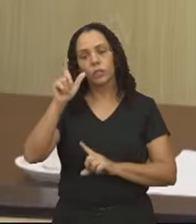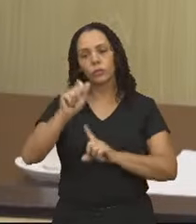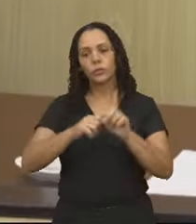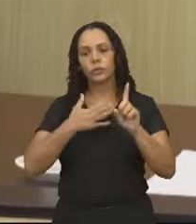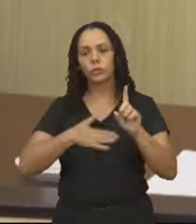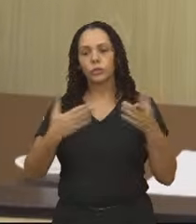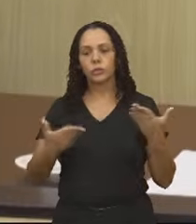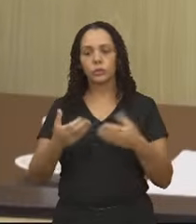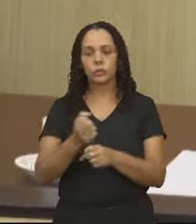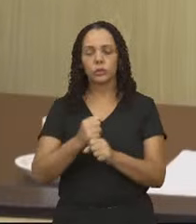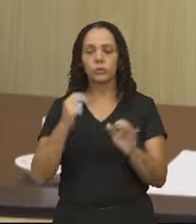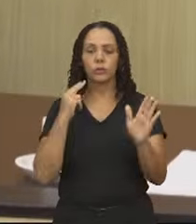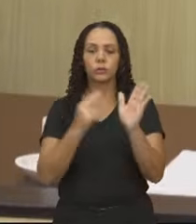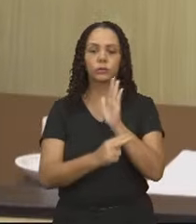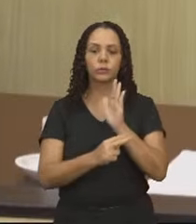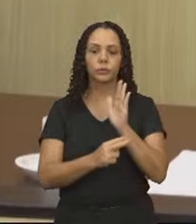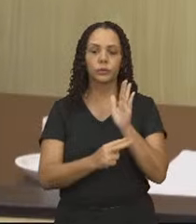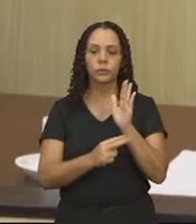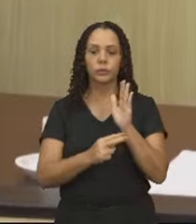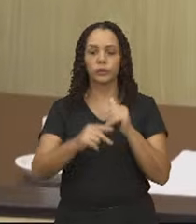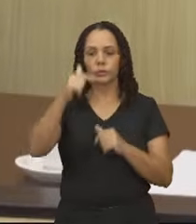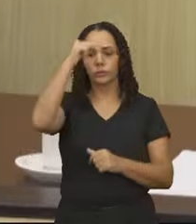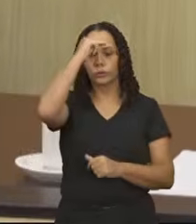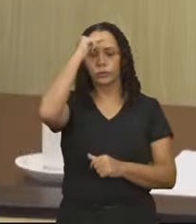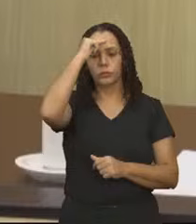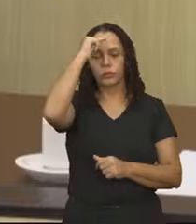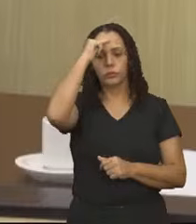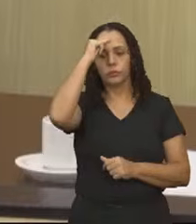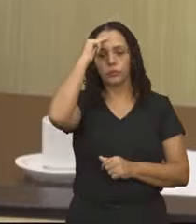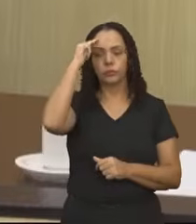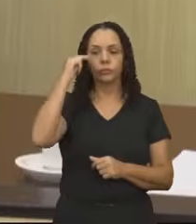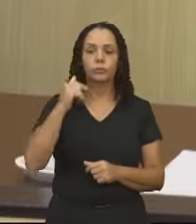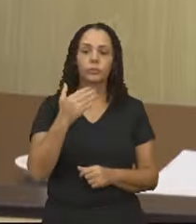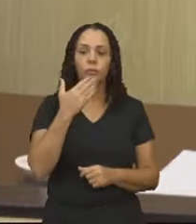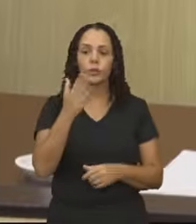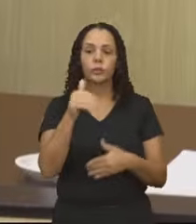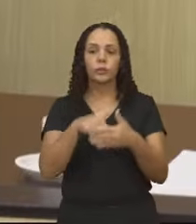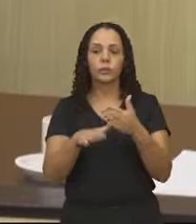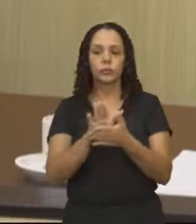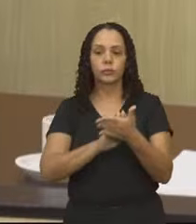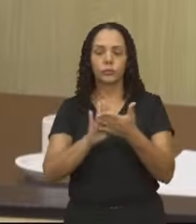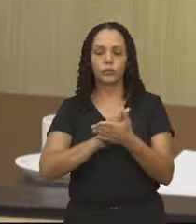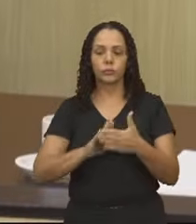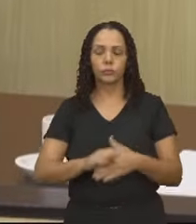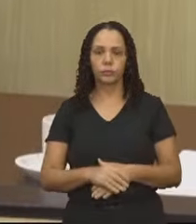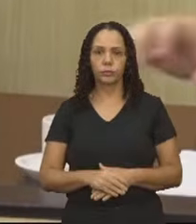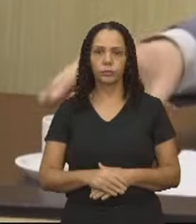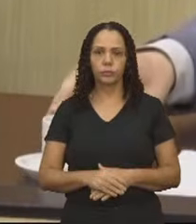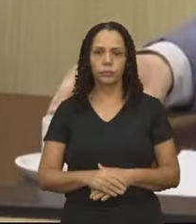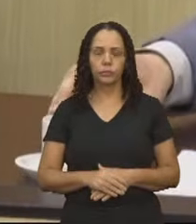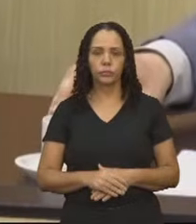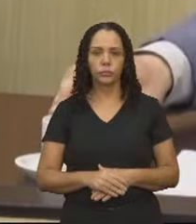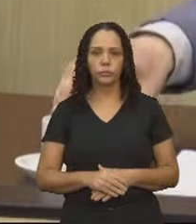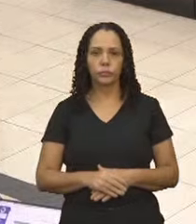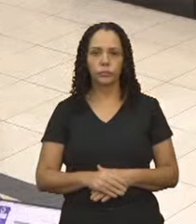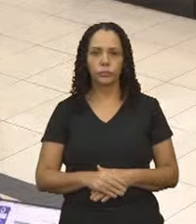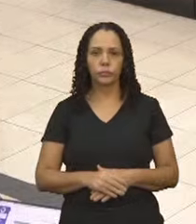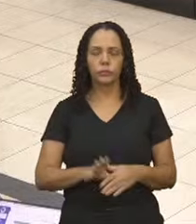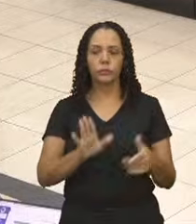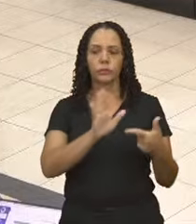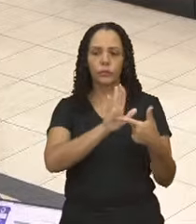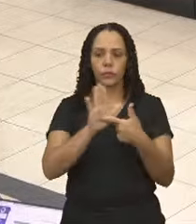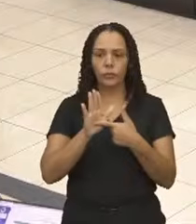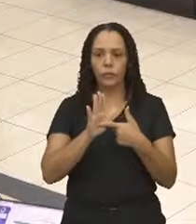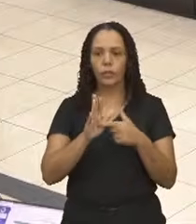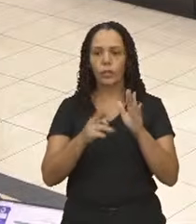2025, autoria vereador Luiz Flávio, não foi pedido votação. Falo aqui em nome da população do